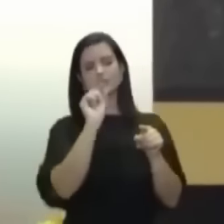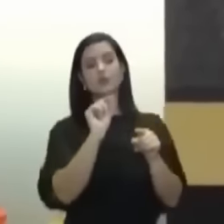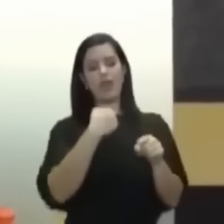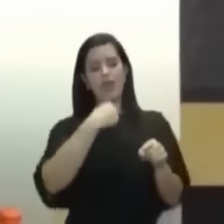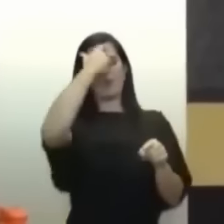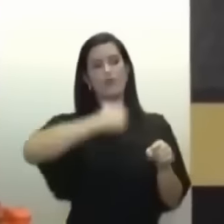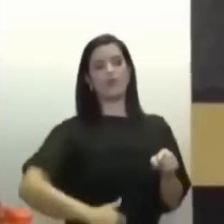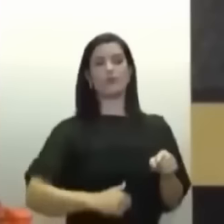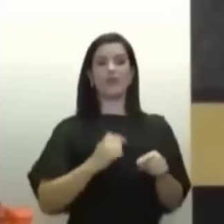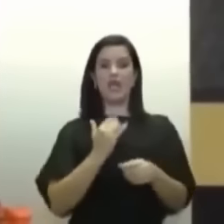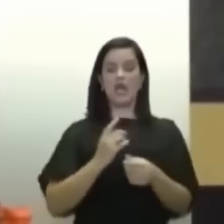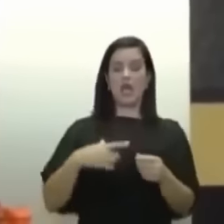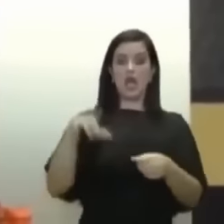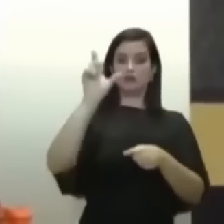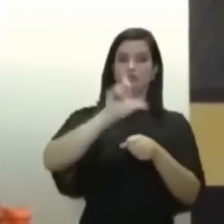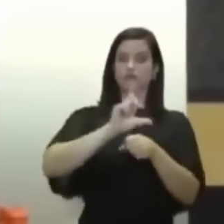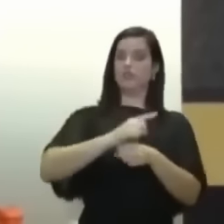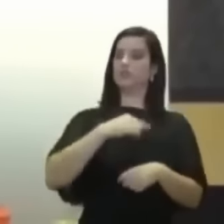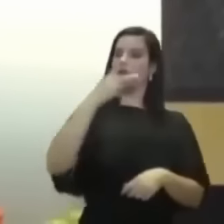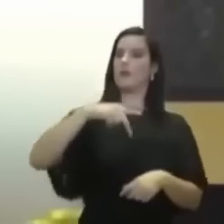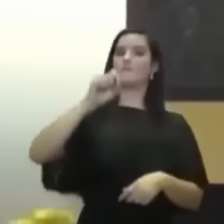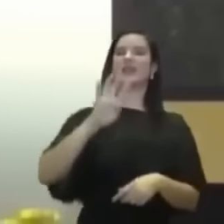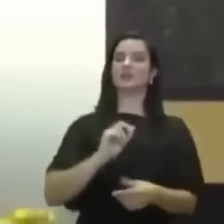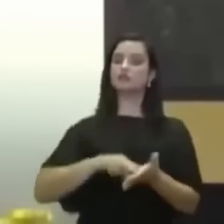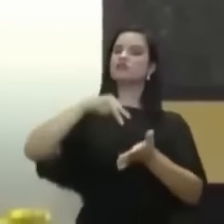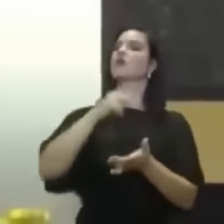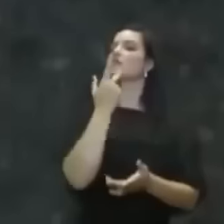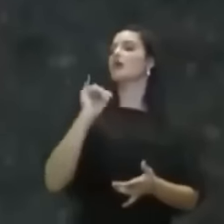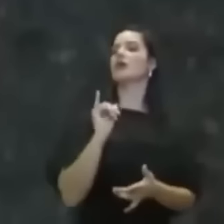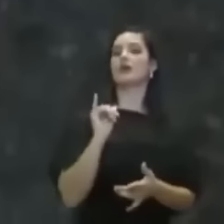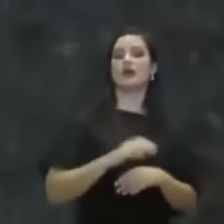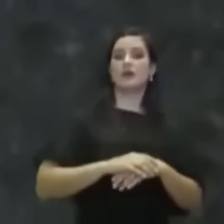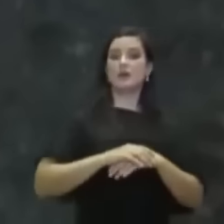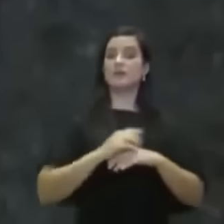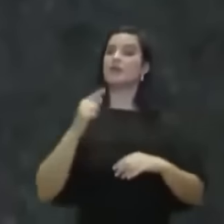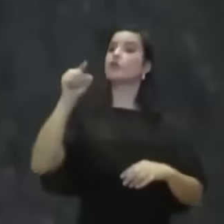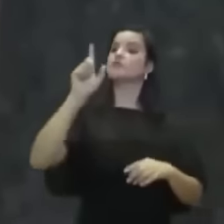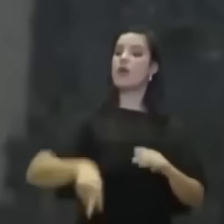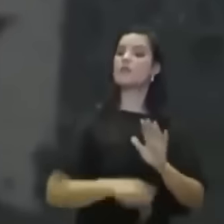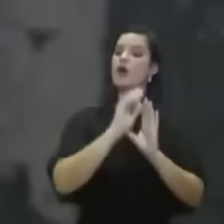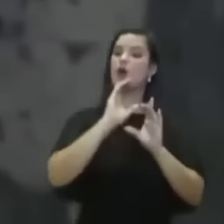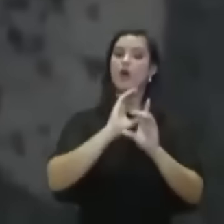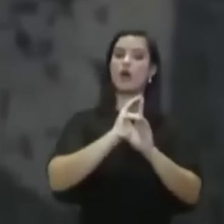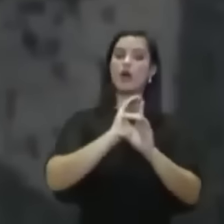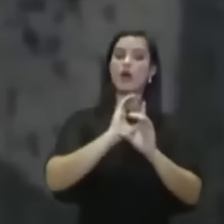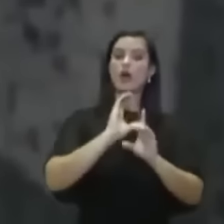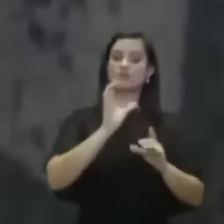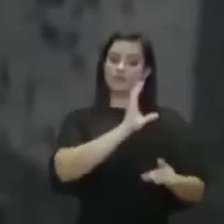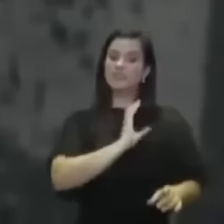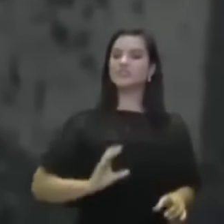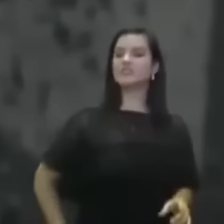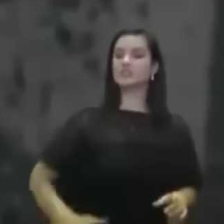e não suportava que ninguém falasse na sua frente, salta na frente do grupo e responde pelo grupo: tu és o Cristo, filho do